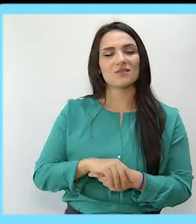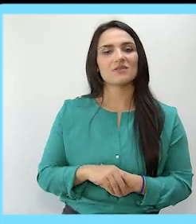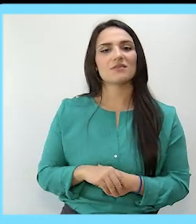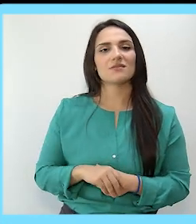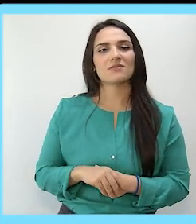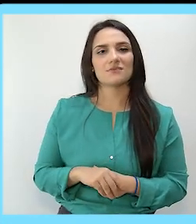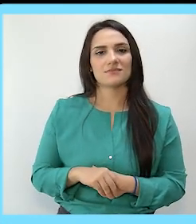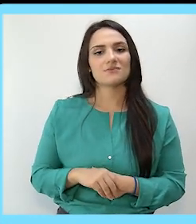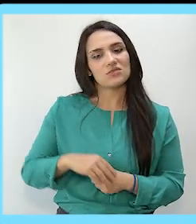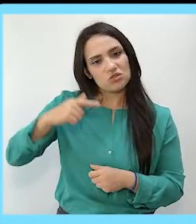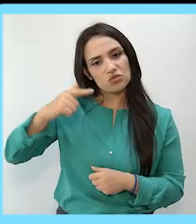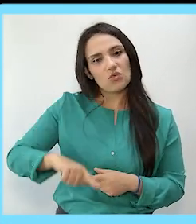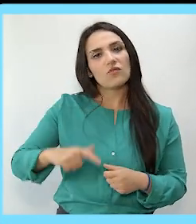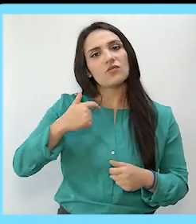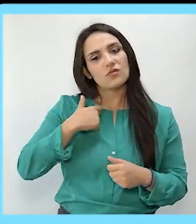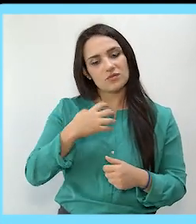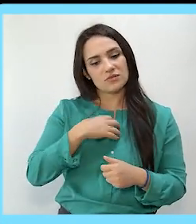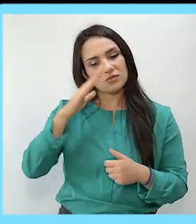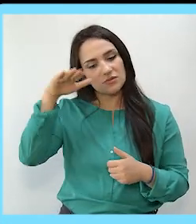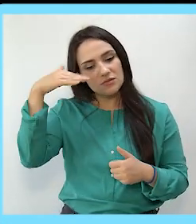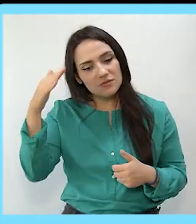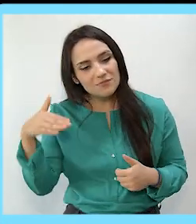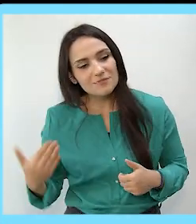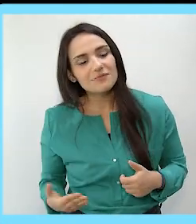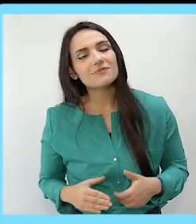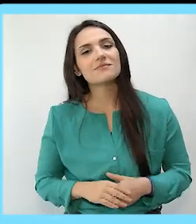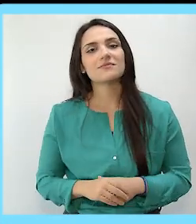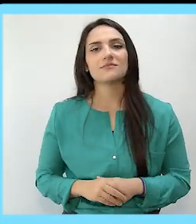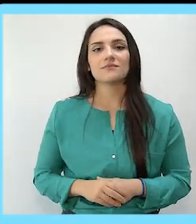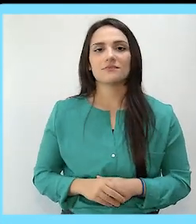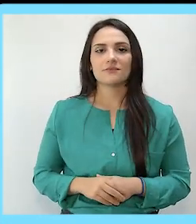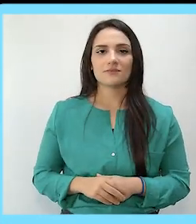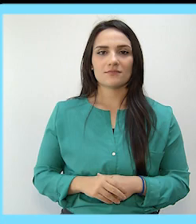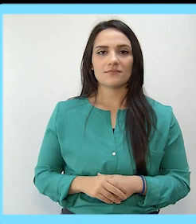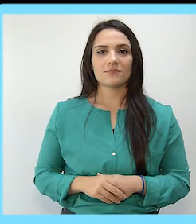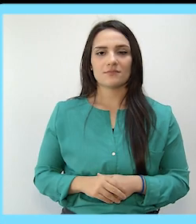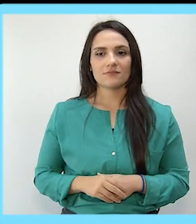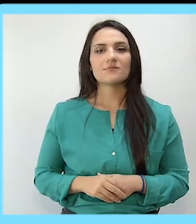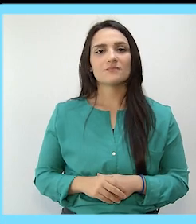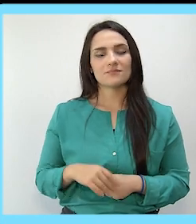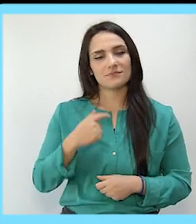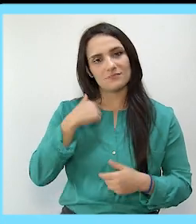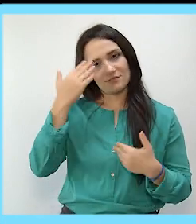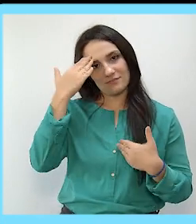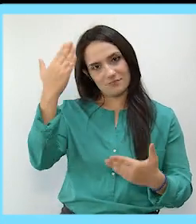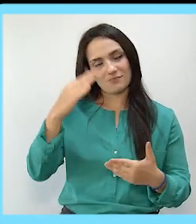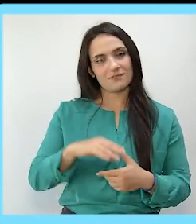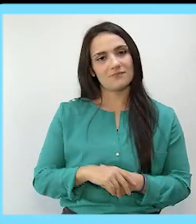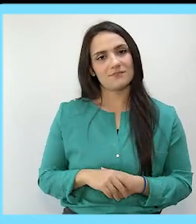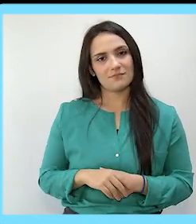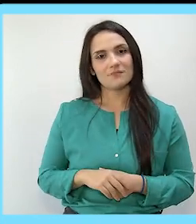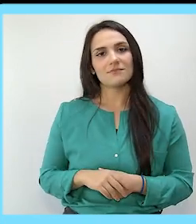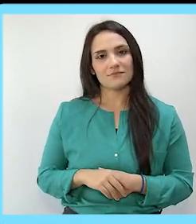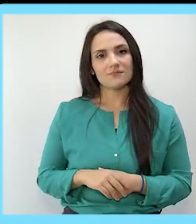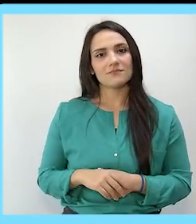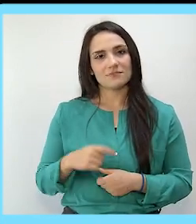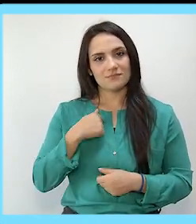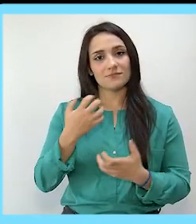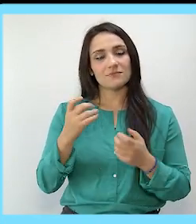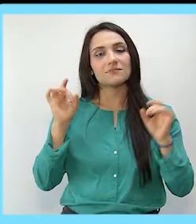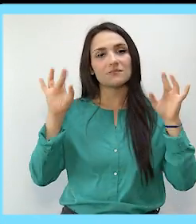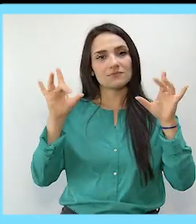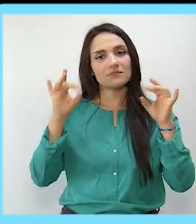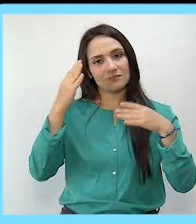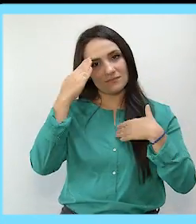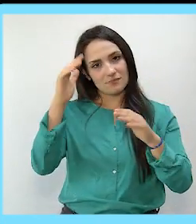desse programa. Mais uma vez, estou muito honrada de estar aqui e só agradecer, né? Quero